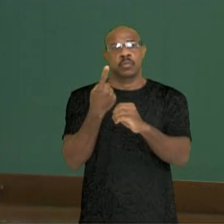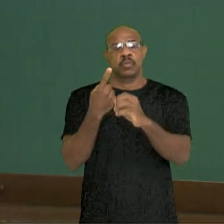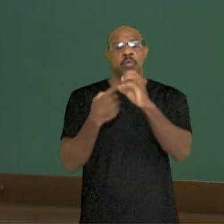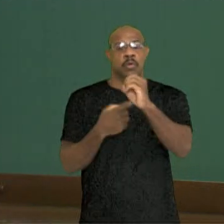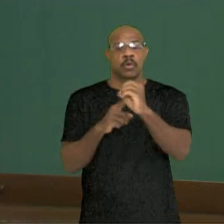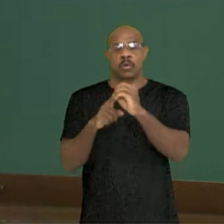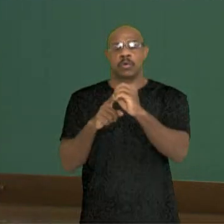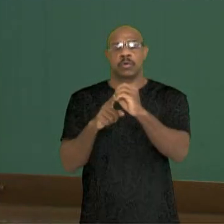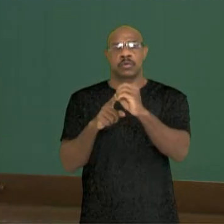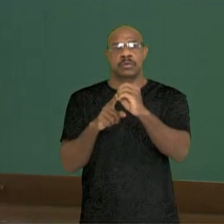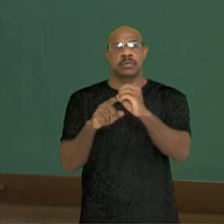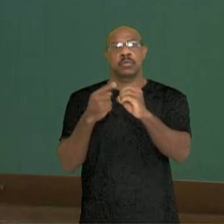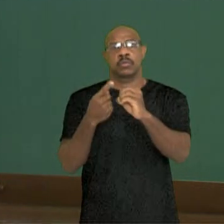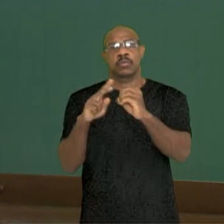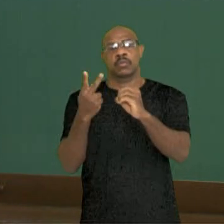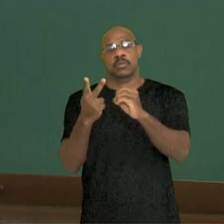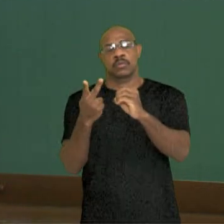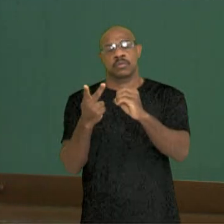hidrogênio, que serão